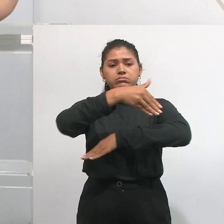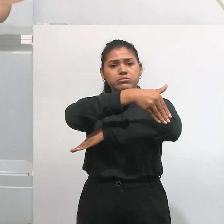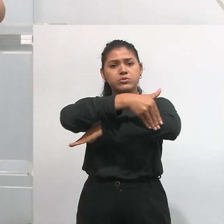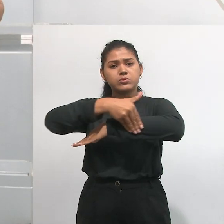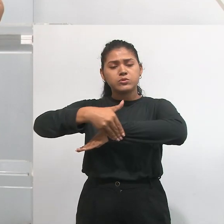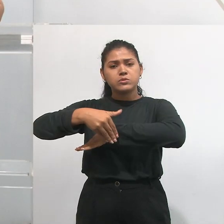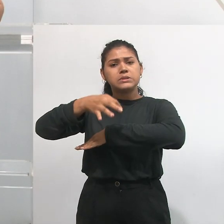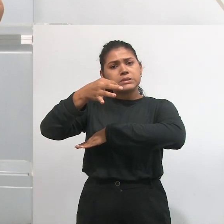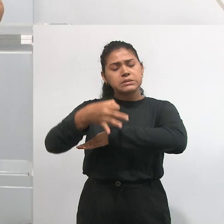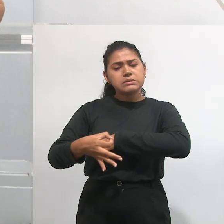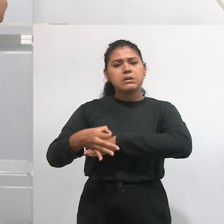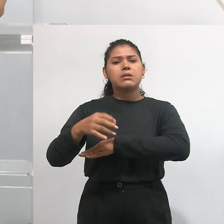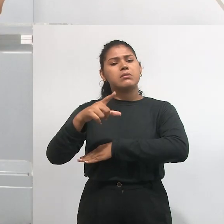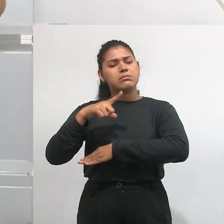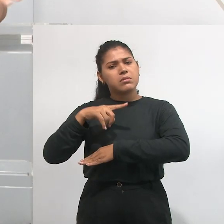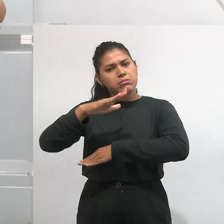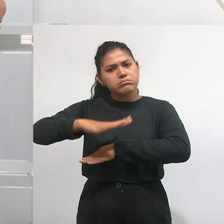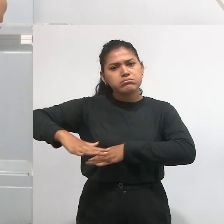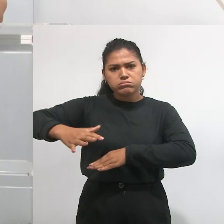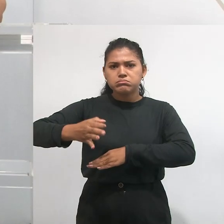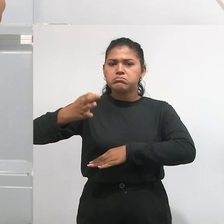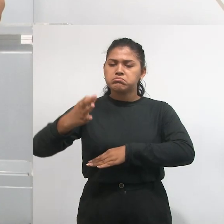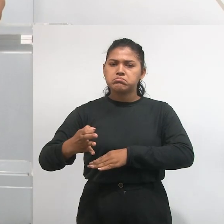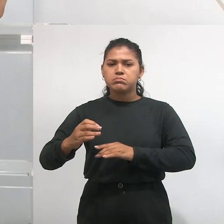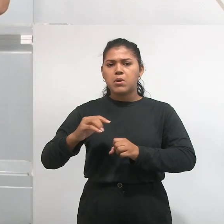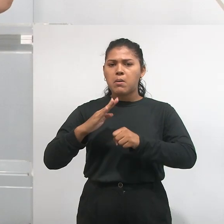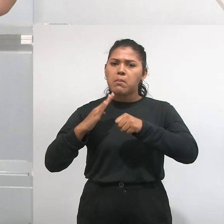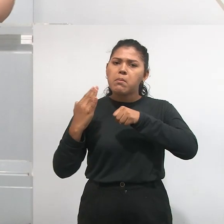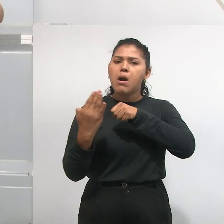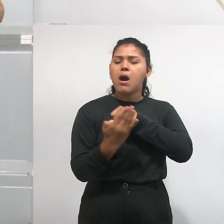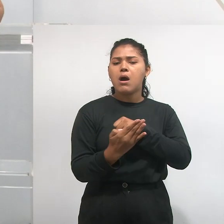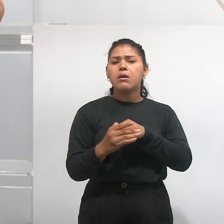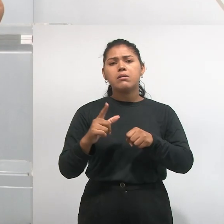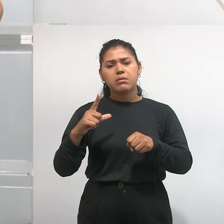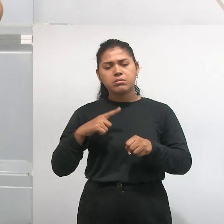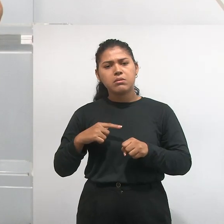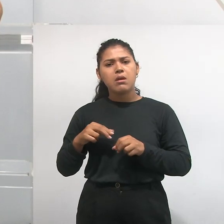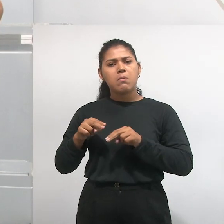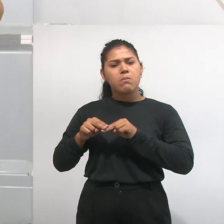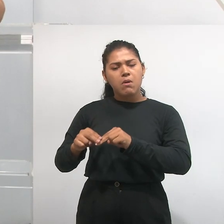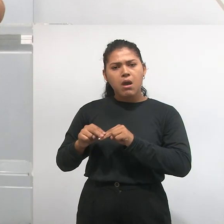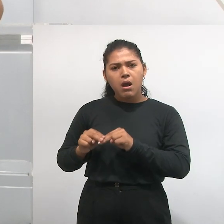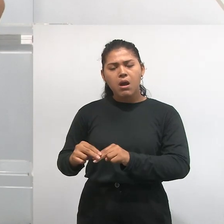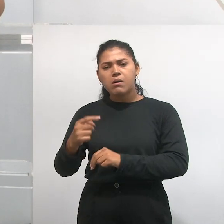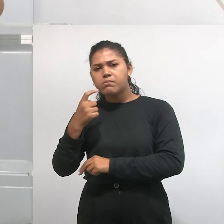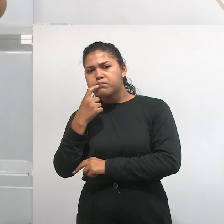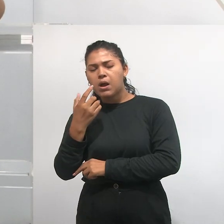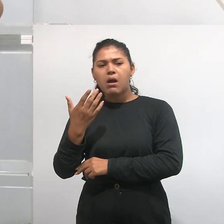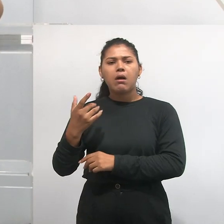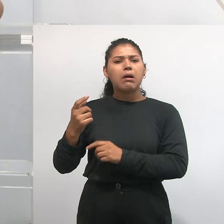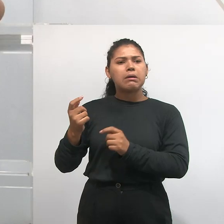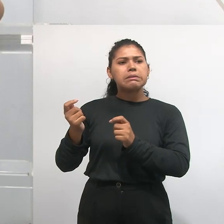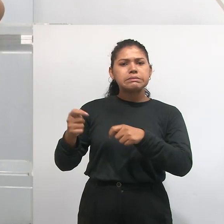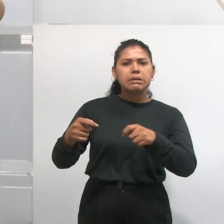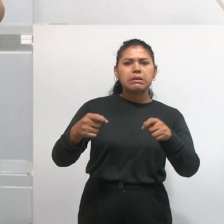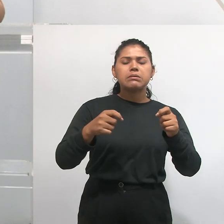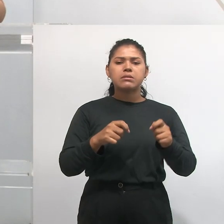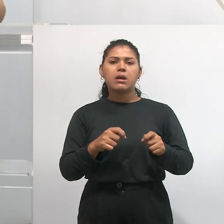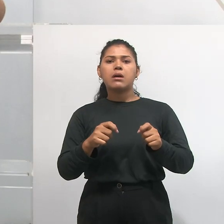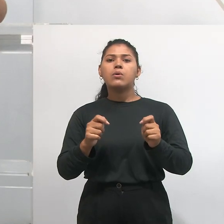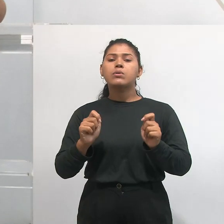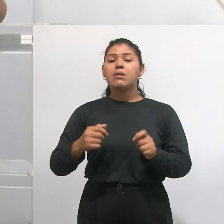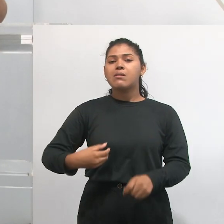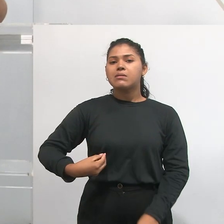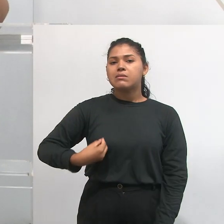redor pela região, né, pelo bairro, temos comércios muito próximos, então isso nos habilita, né,